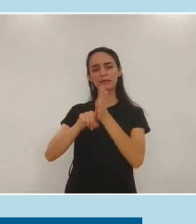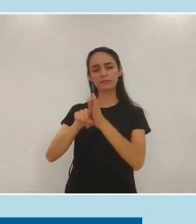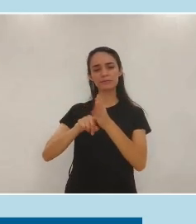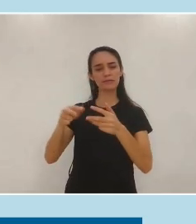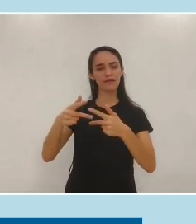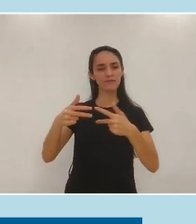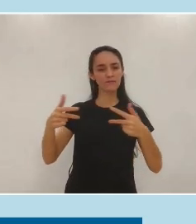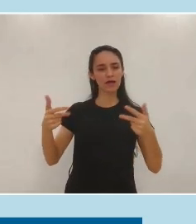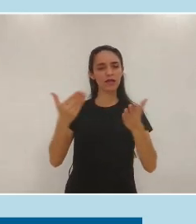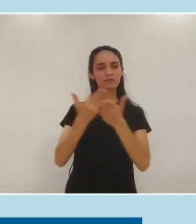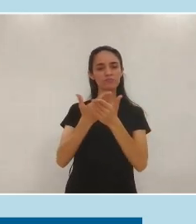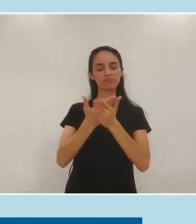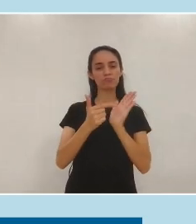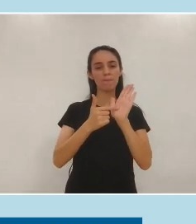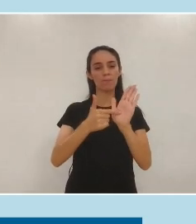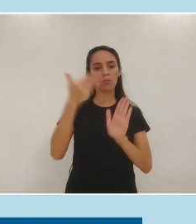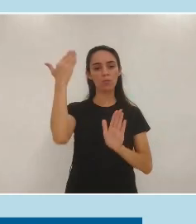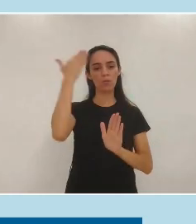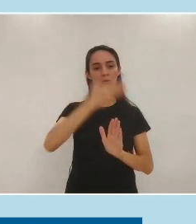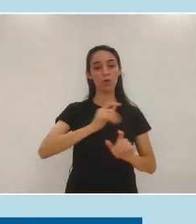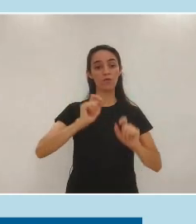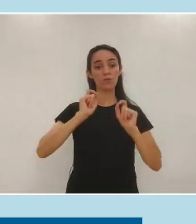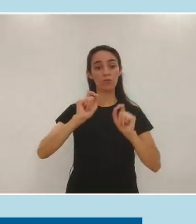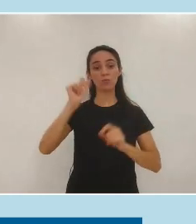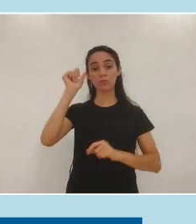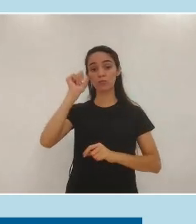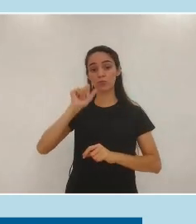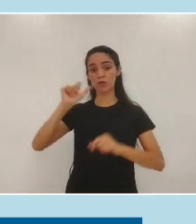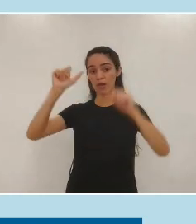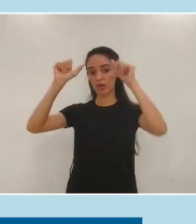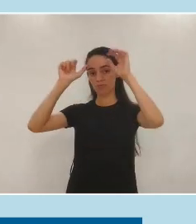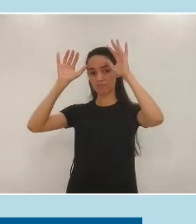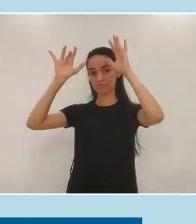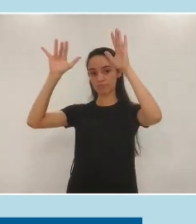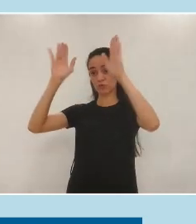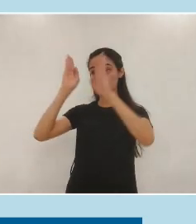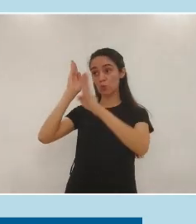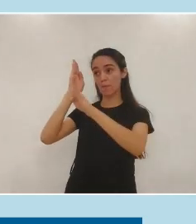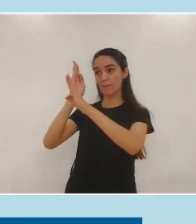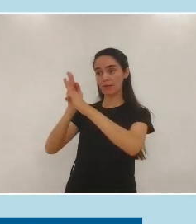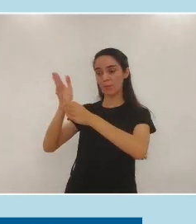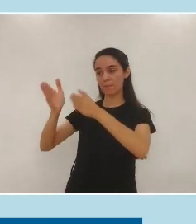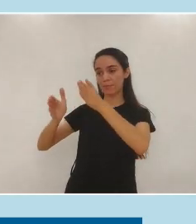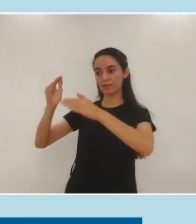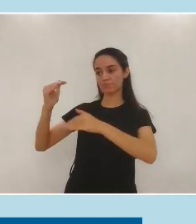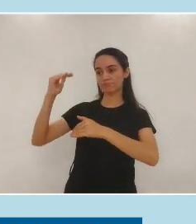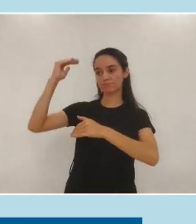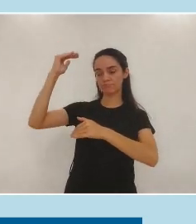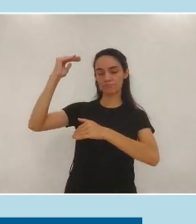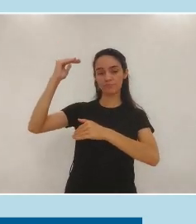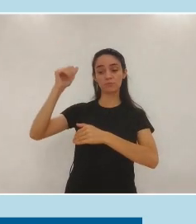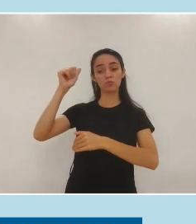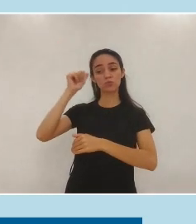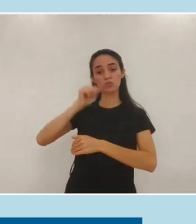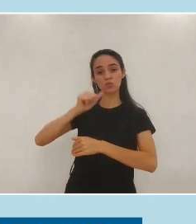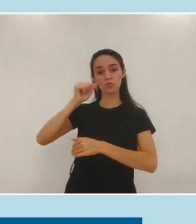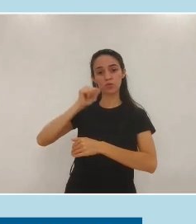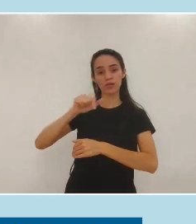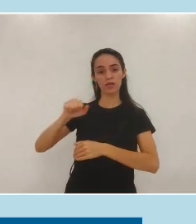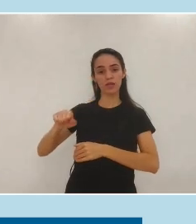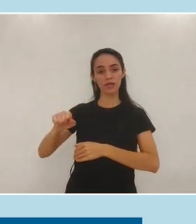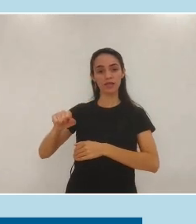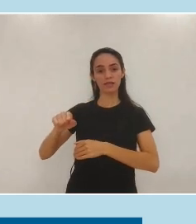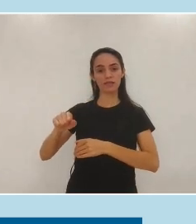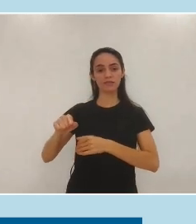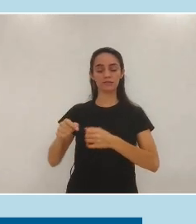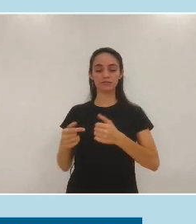mulheres diagnosticadas com autismo na fase adulta, elas são mulheres de nível 1 de suporte, certo?